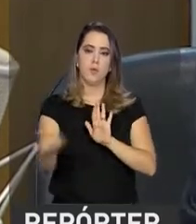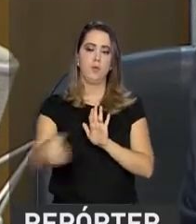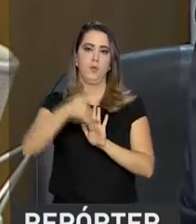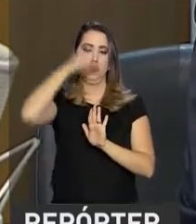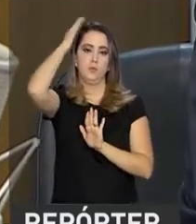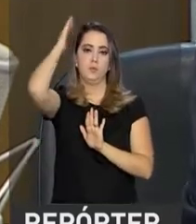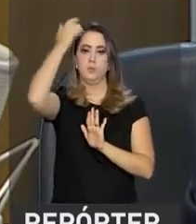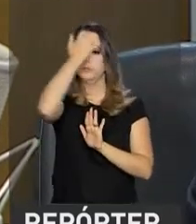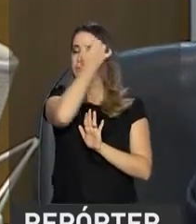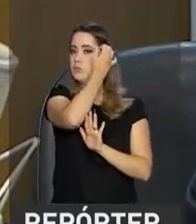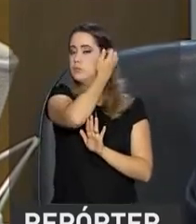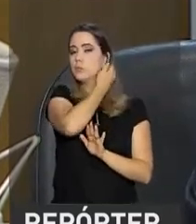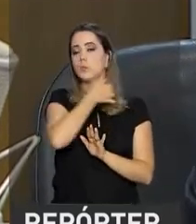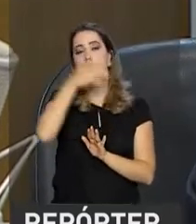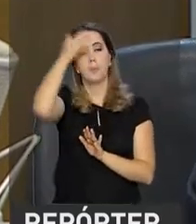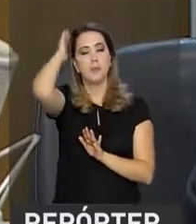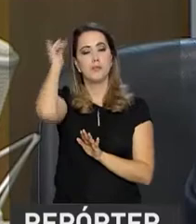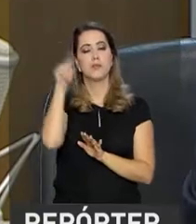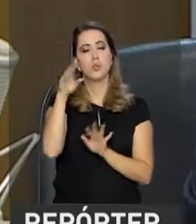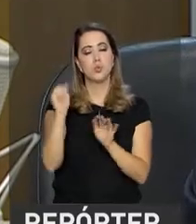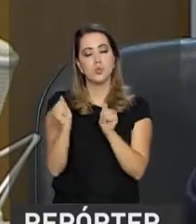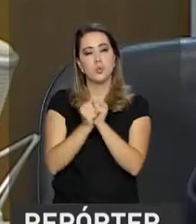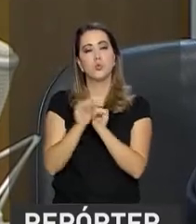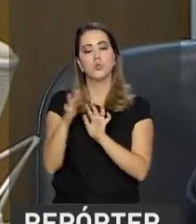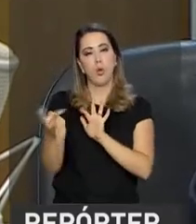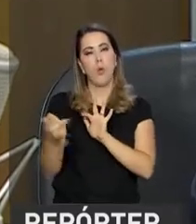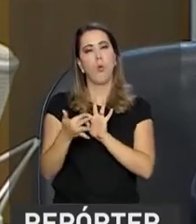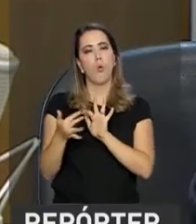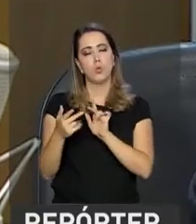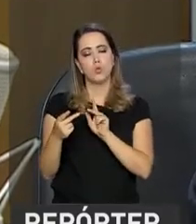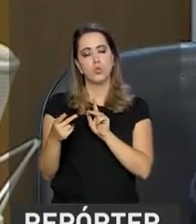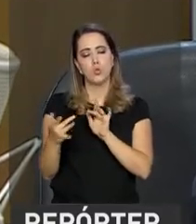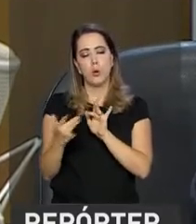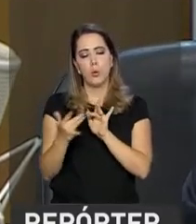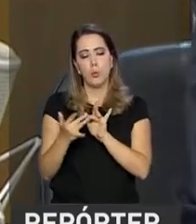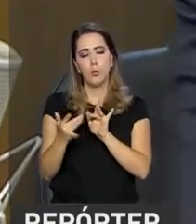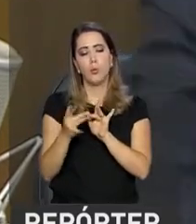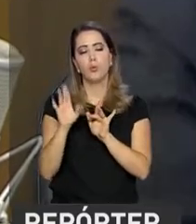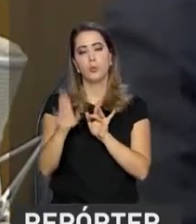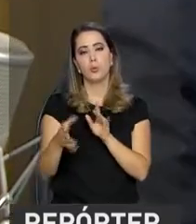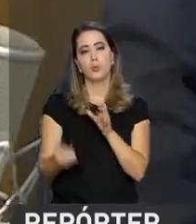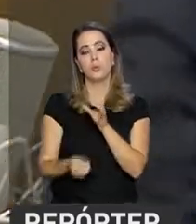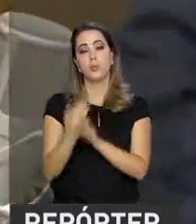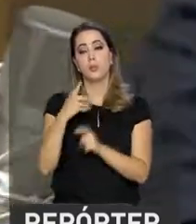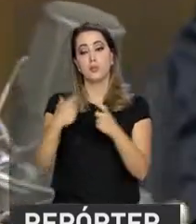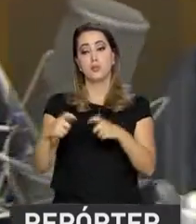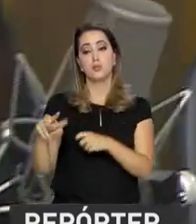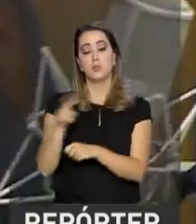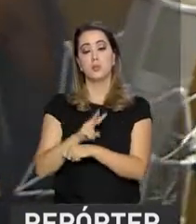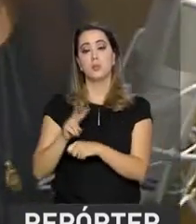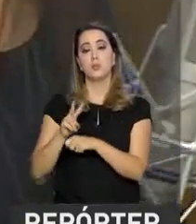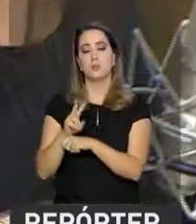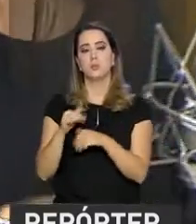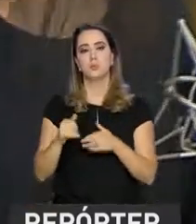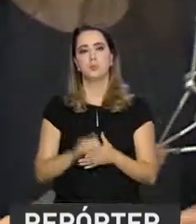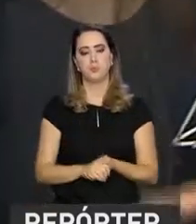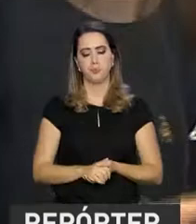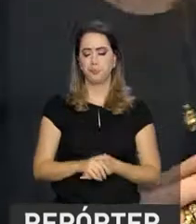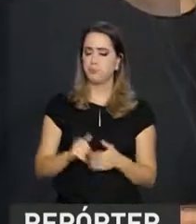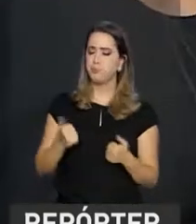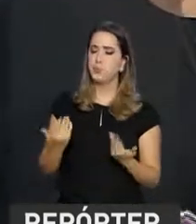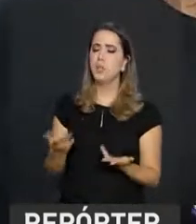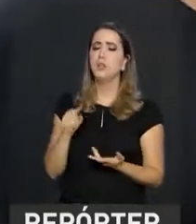acatou junto um conjunto do governo a criação dessas unidades de conservação ministro que atividades vão poder ser feitas